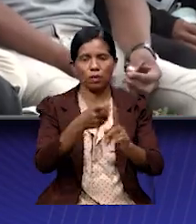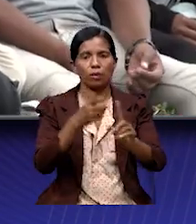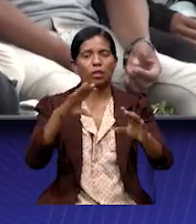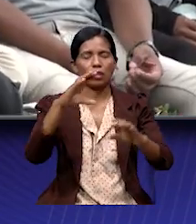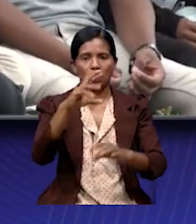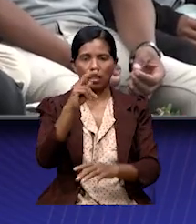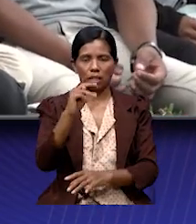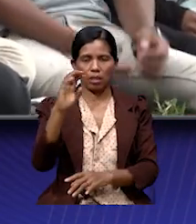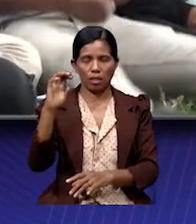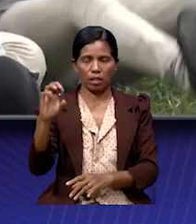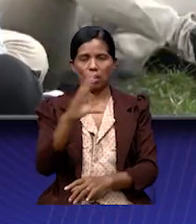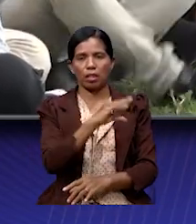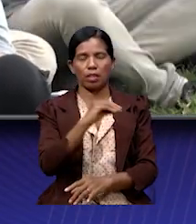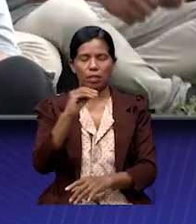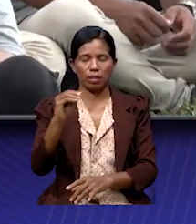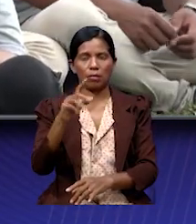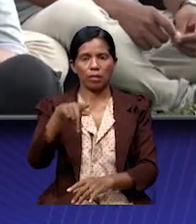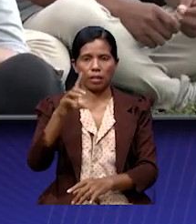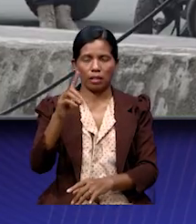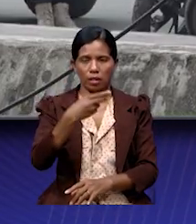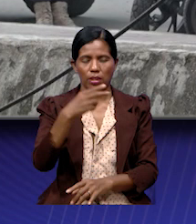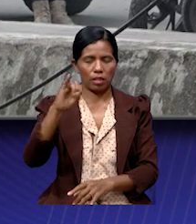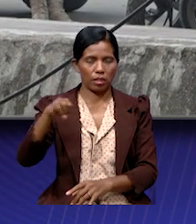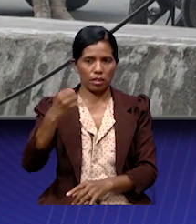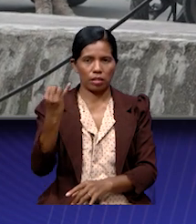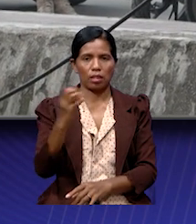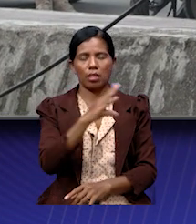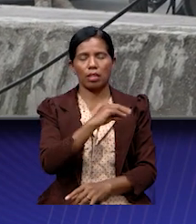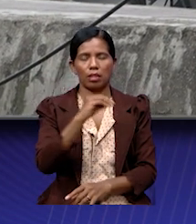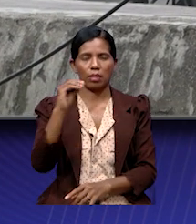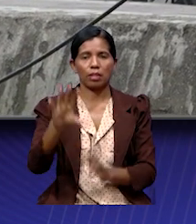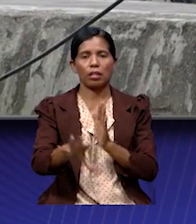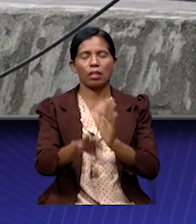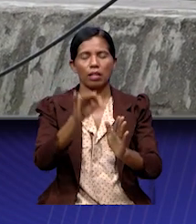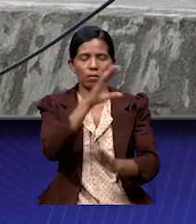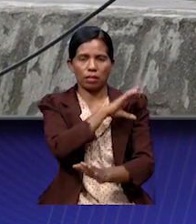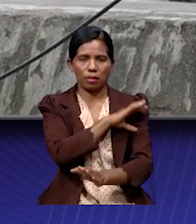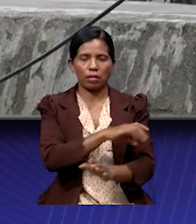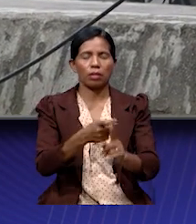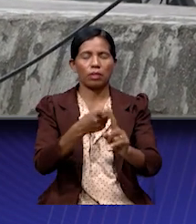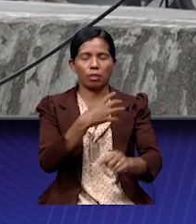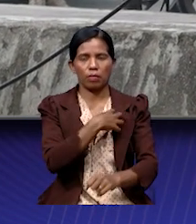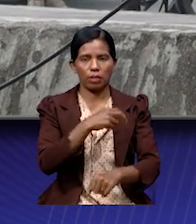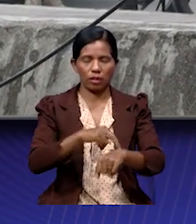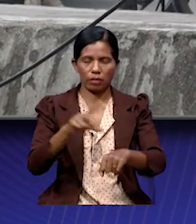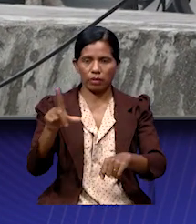Comissão Nacional Eleição, Provedoria Direitos Humanos no Justiça, no retanmos Segurança hoje